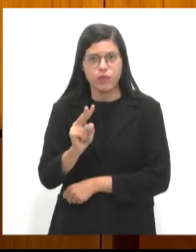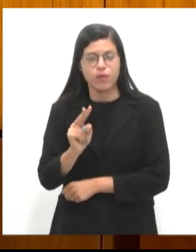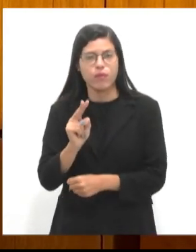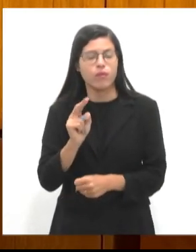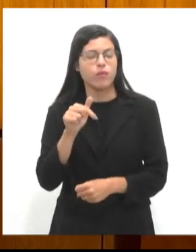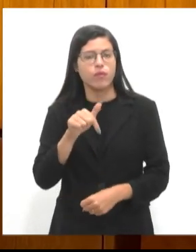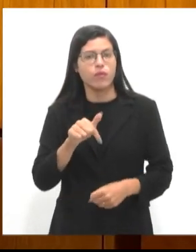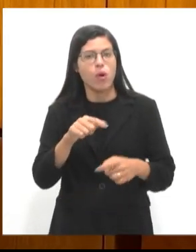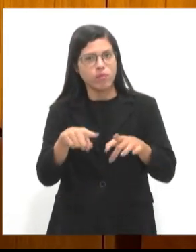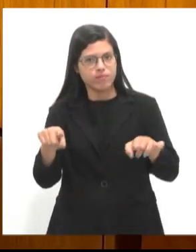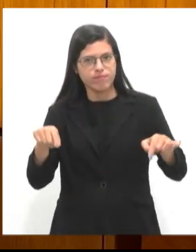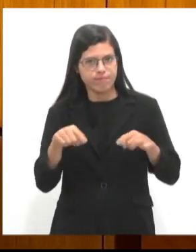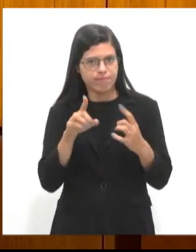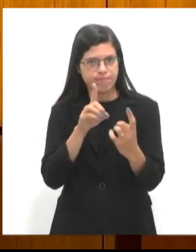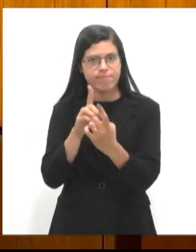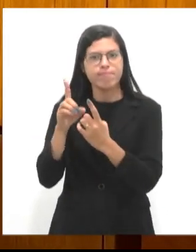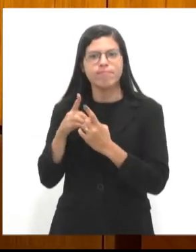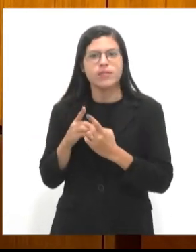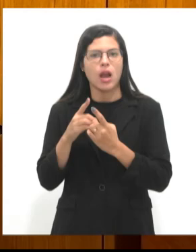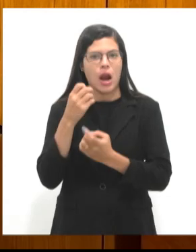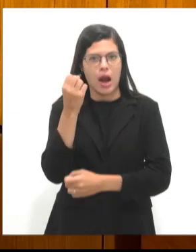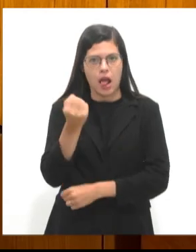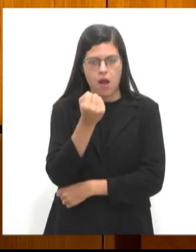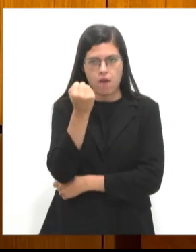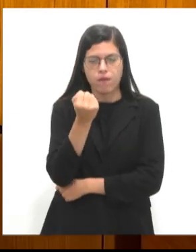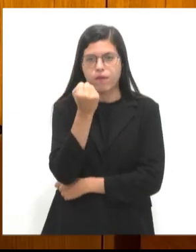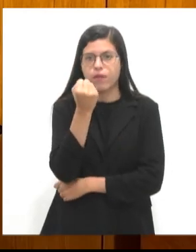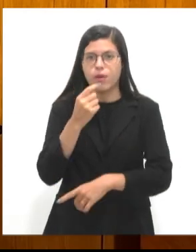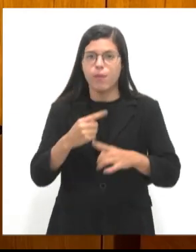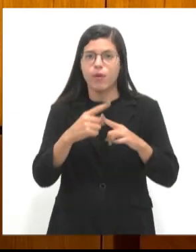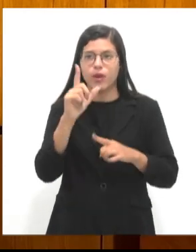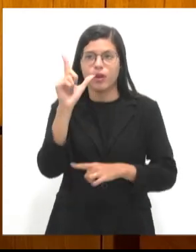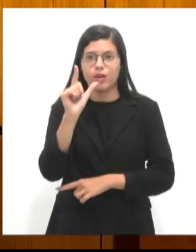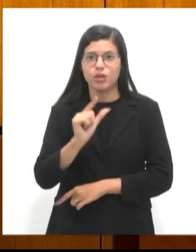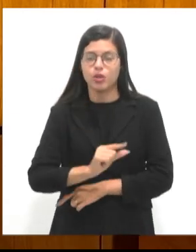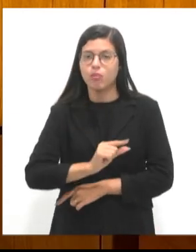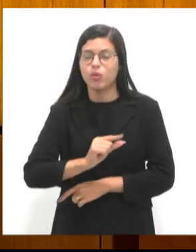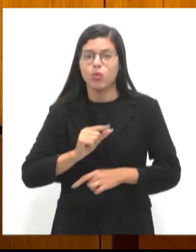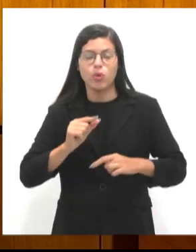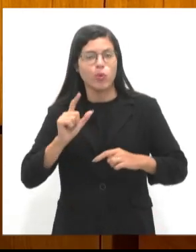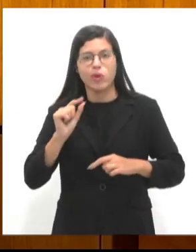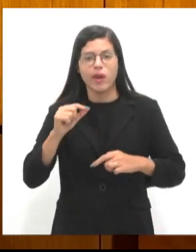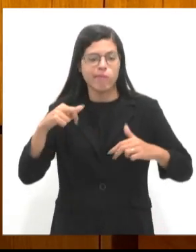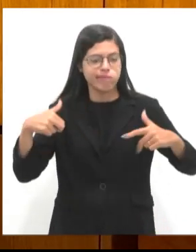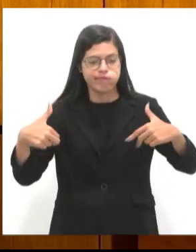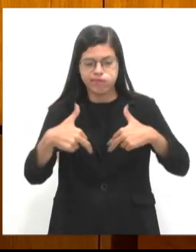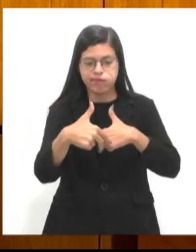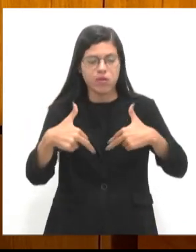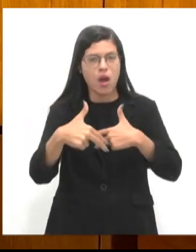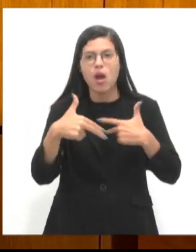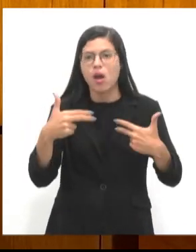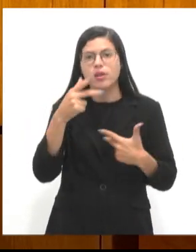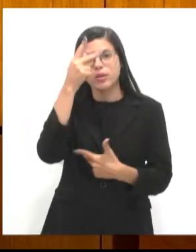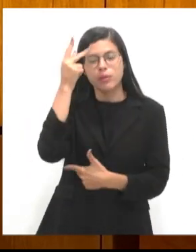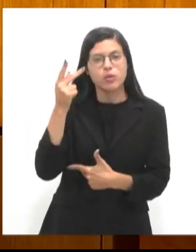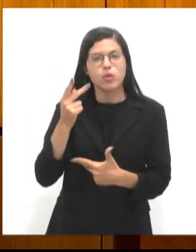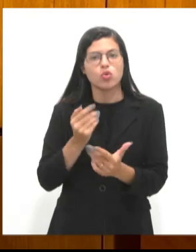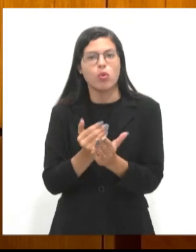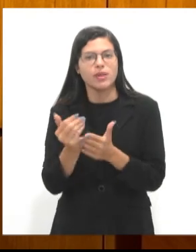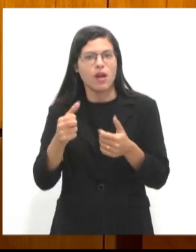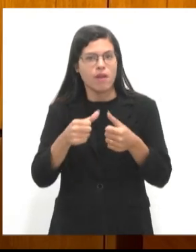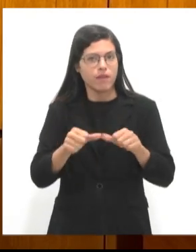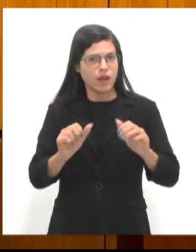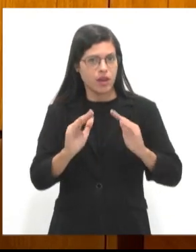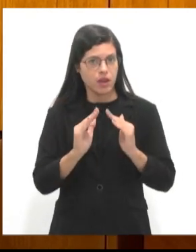agravamento muito grande, justamente pela redução da mobilidade das pessoas. As pessoas começaram a ficar mais em